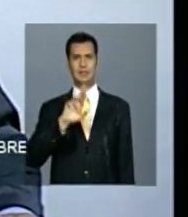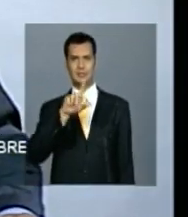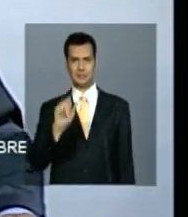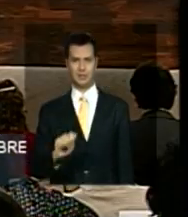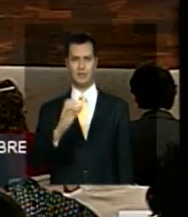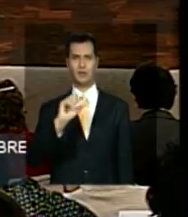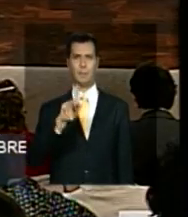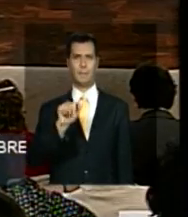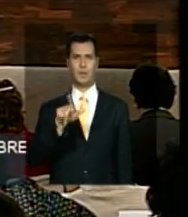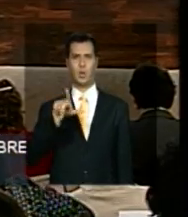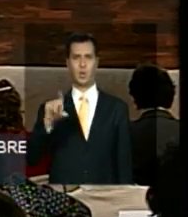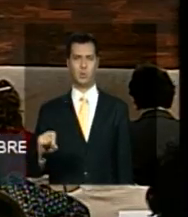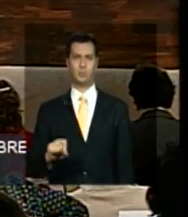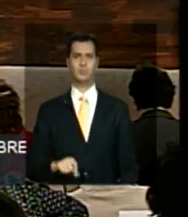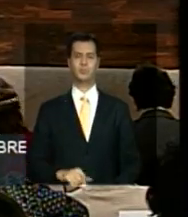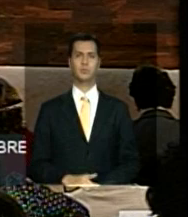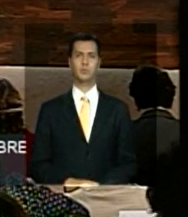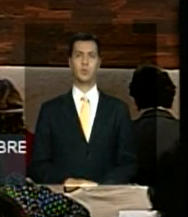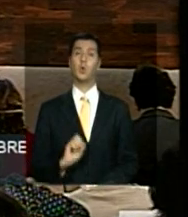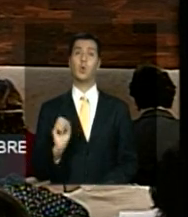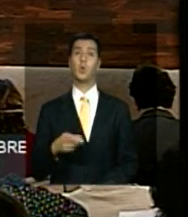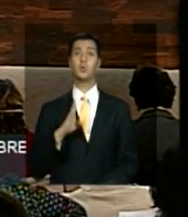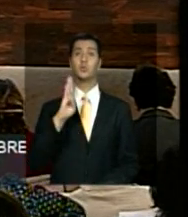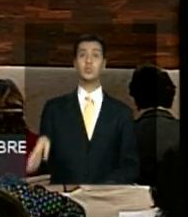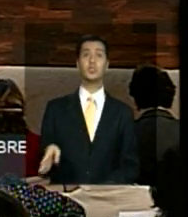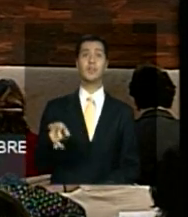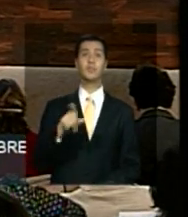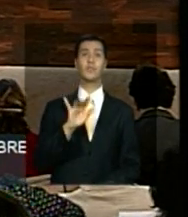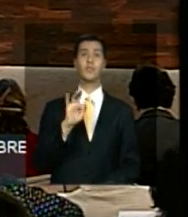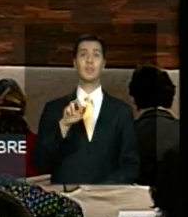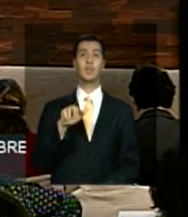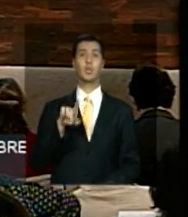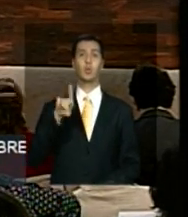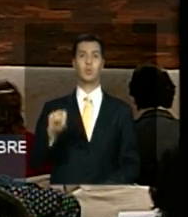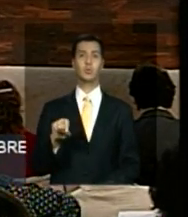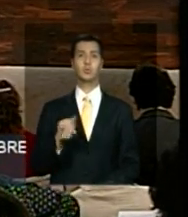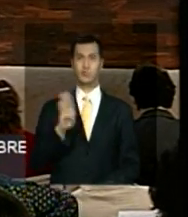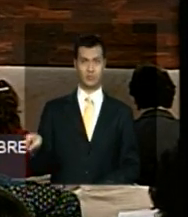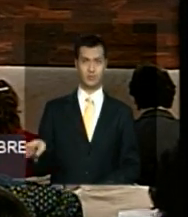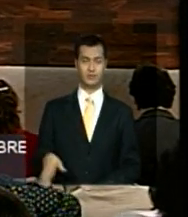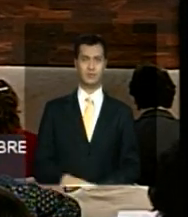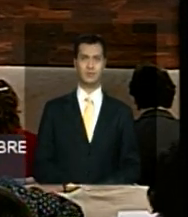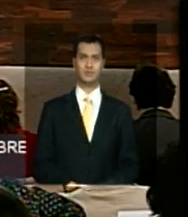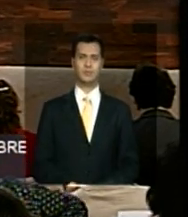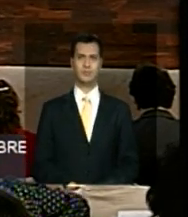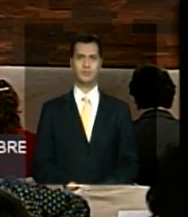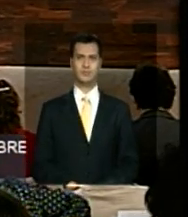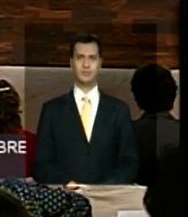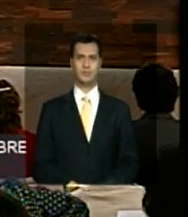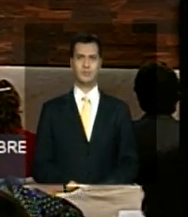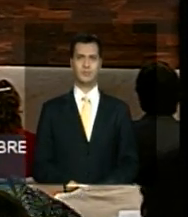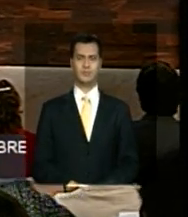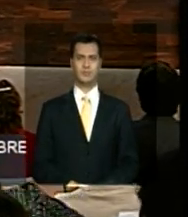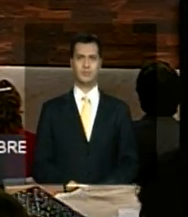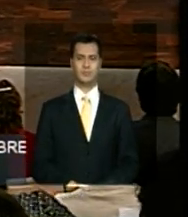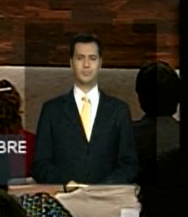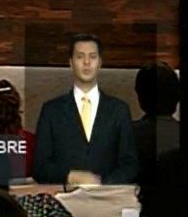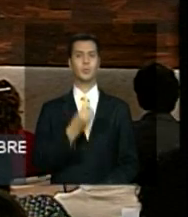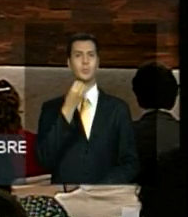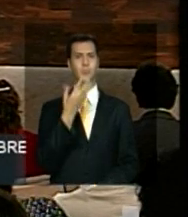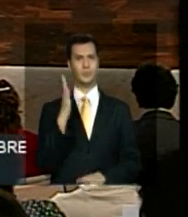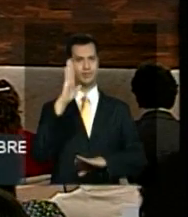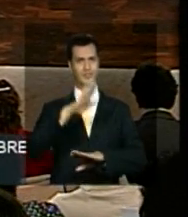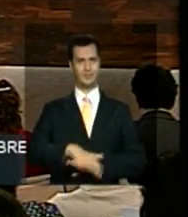Campelo ou já vai direto pro Fernando a ministra Teresa Boa